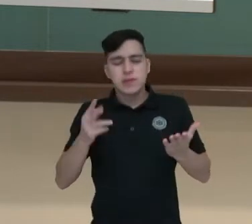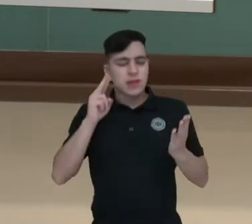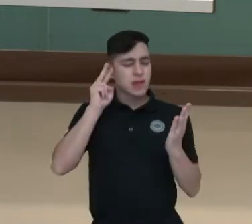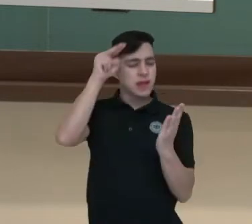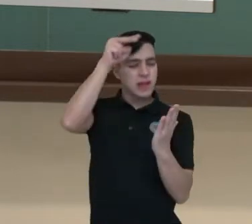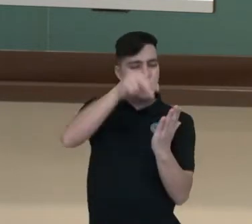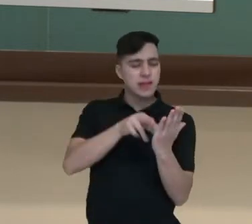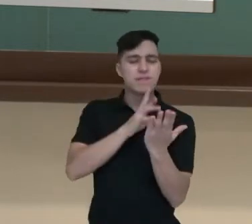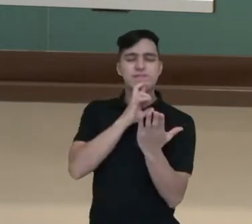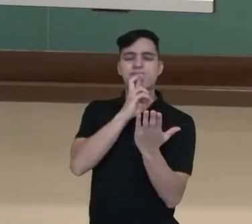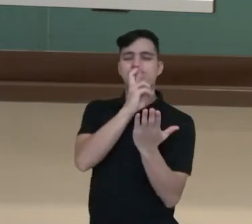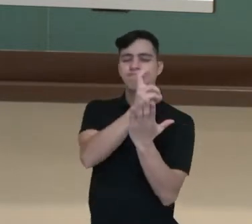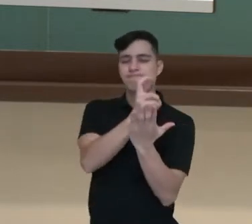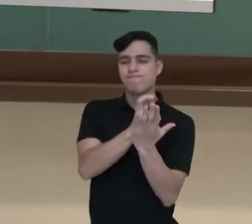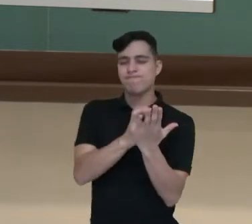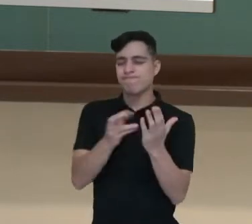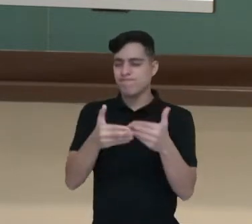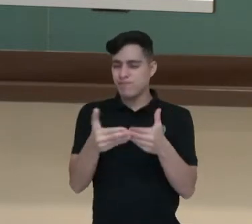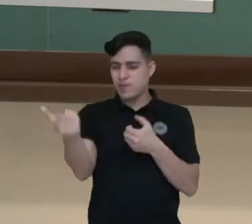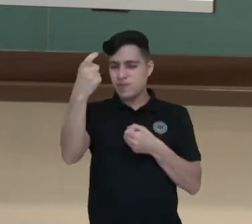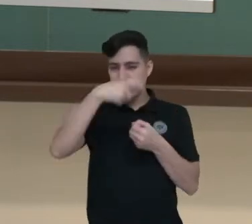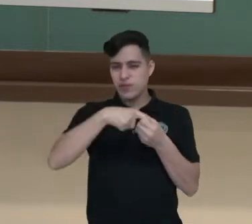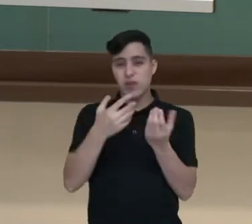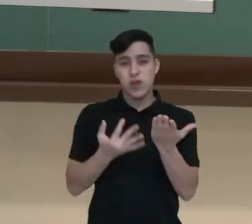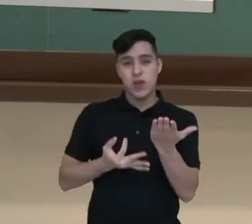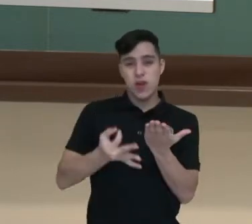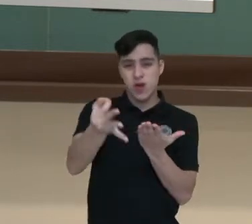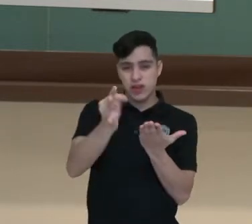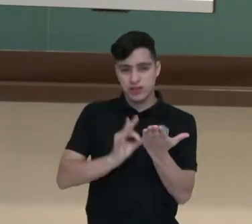façam aí no caderno que já já a gente volta com a correção.